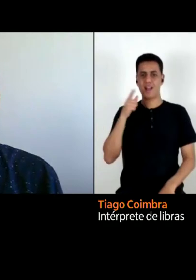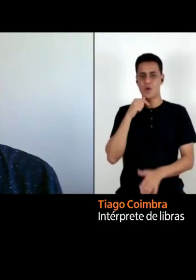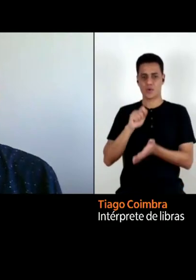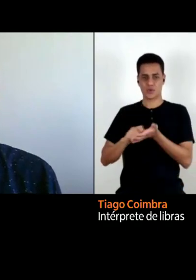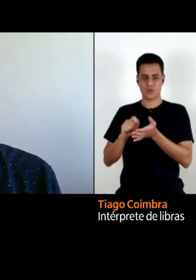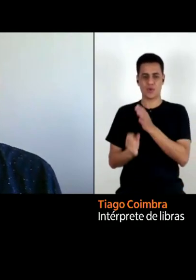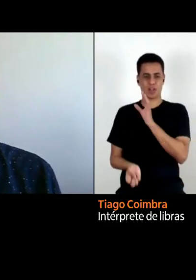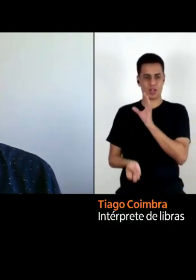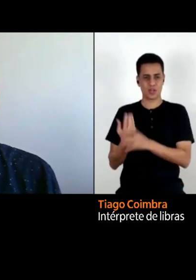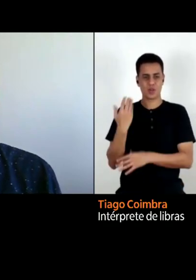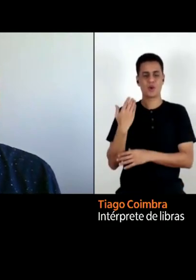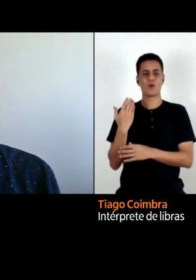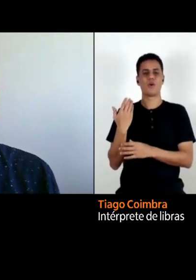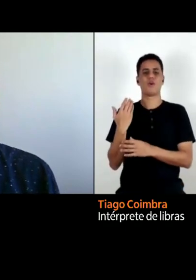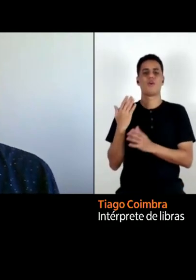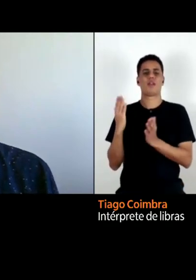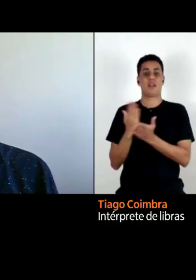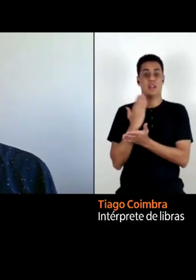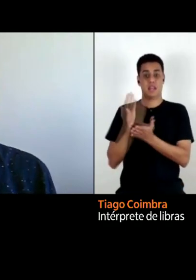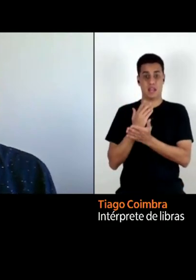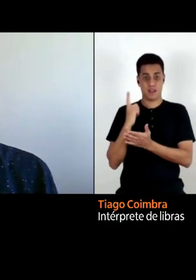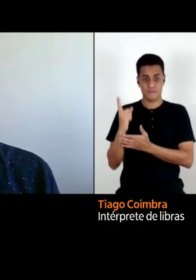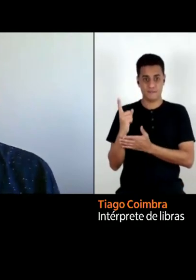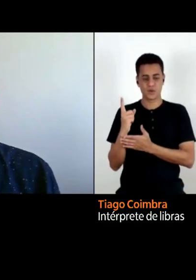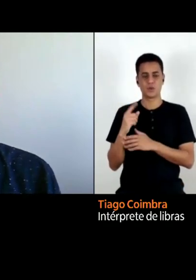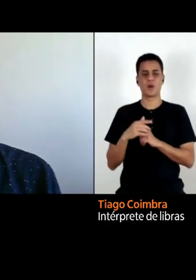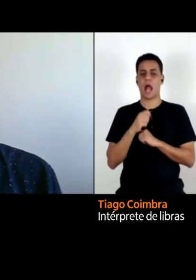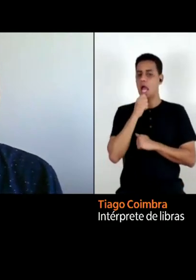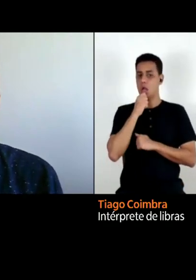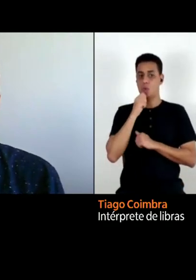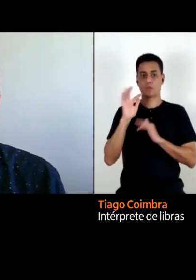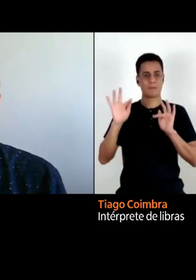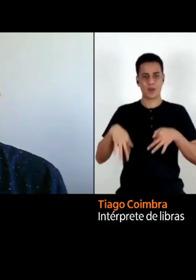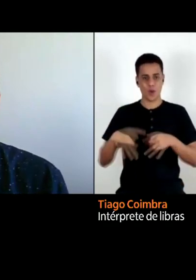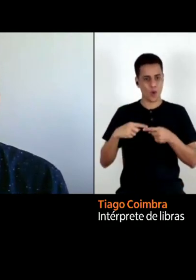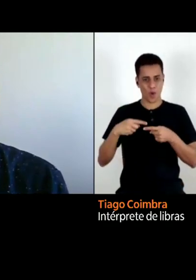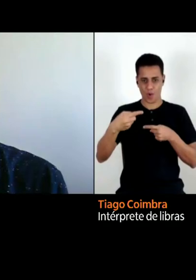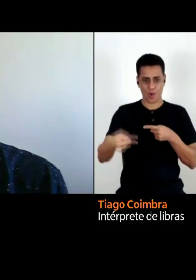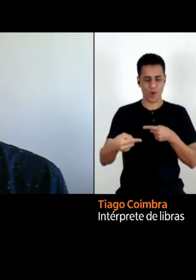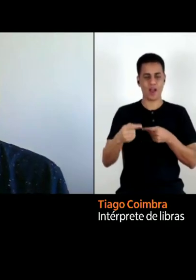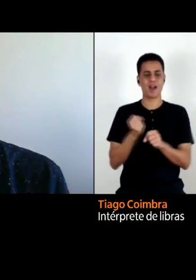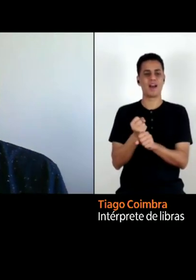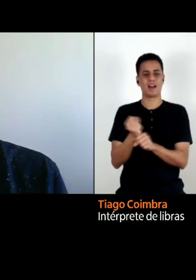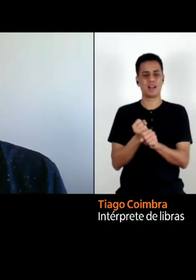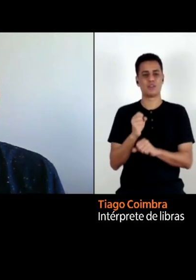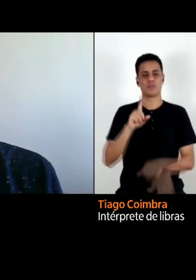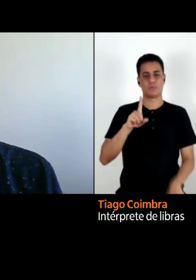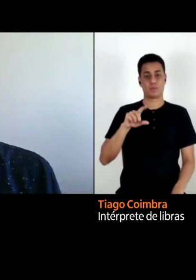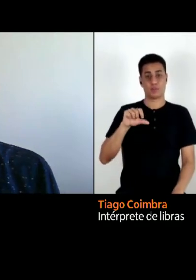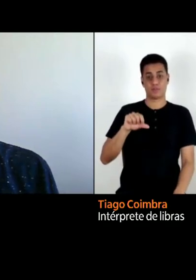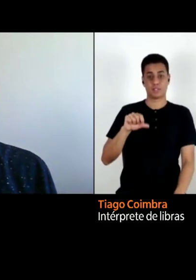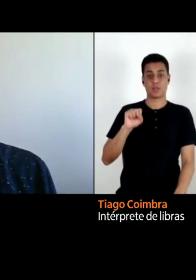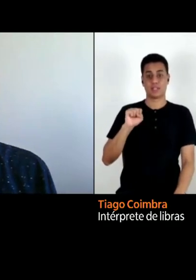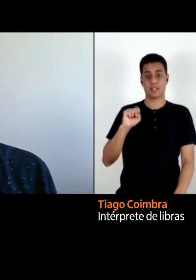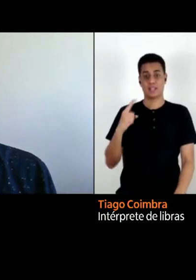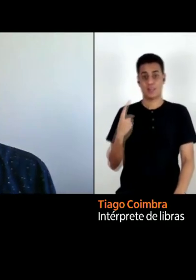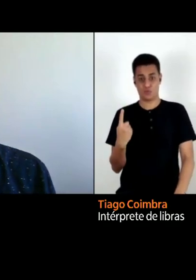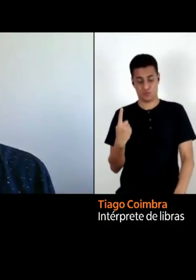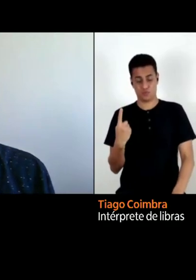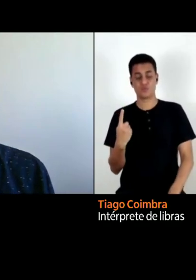volume inacabado de Bouvard e Pécuchet, de 1881. Também temos